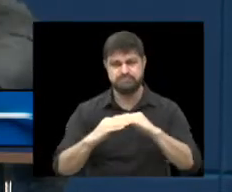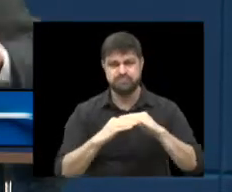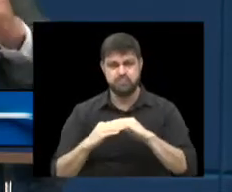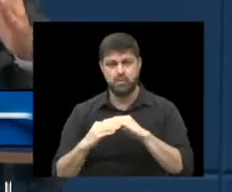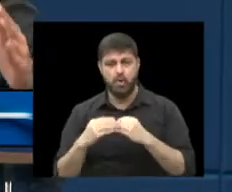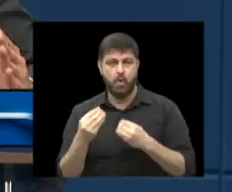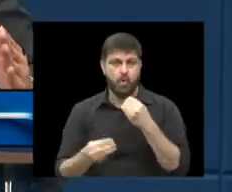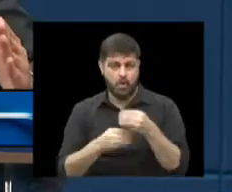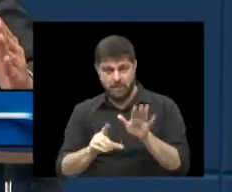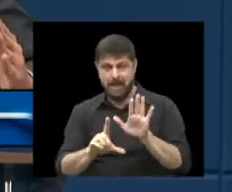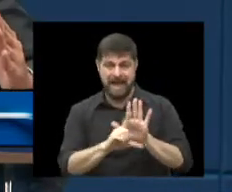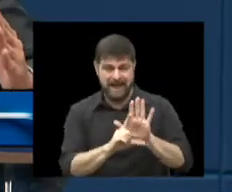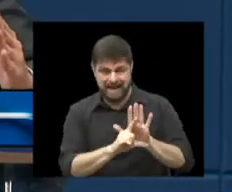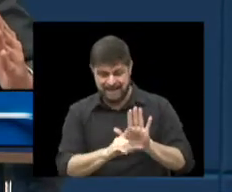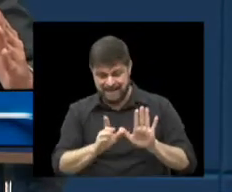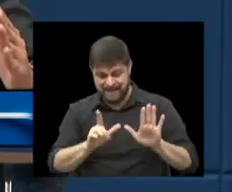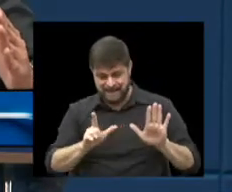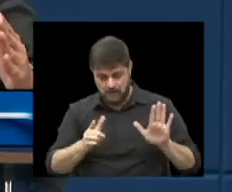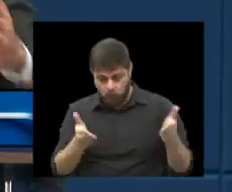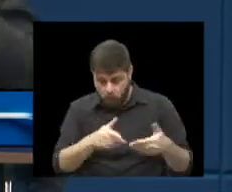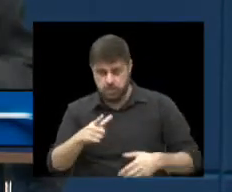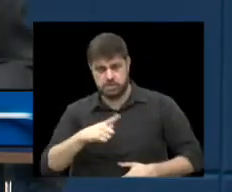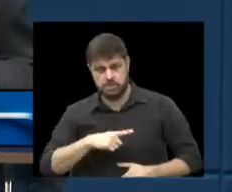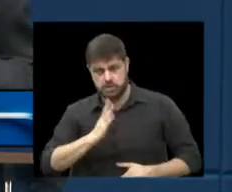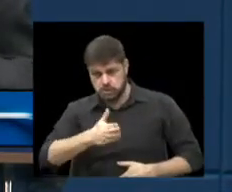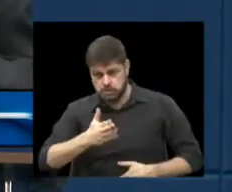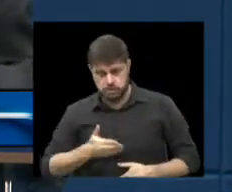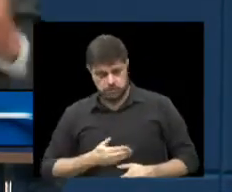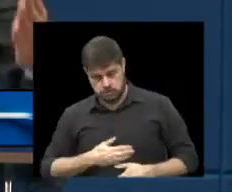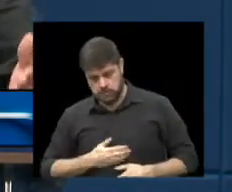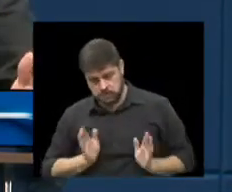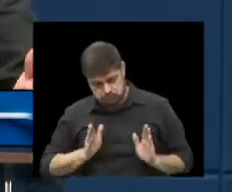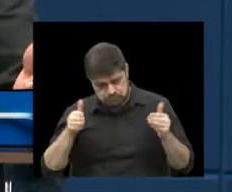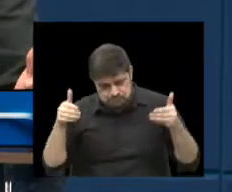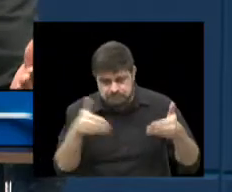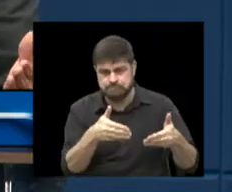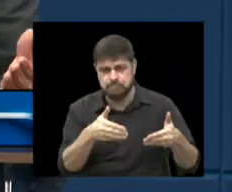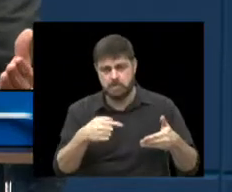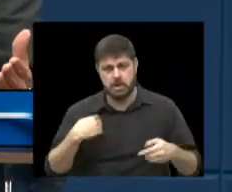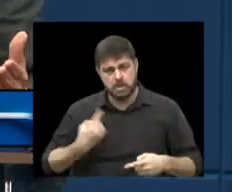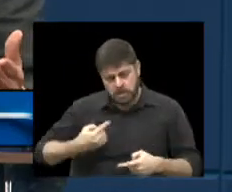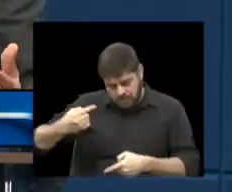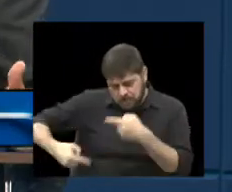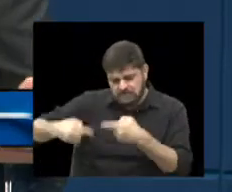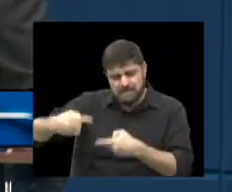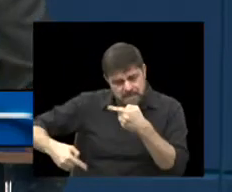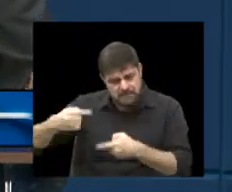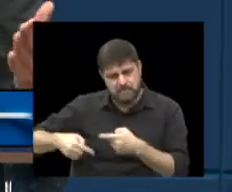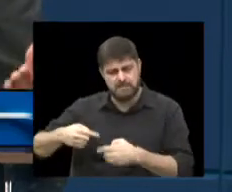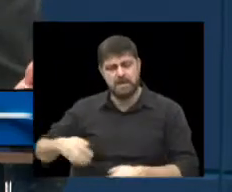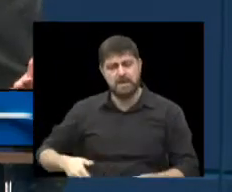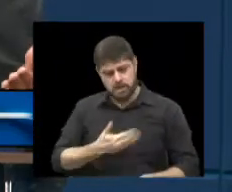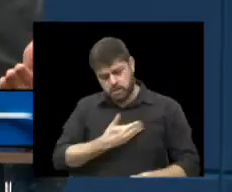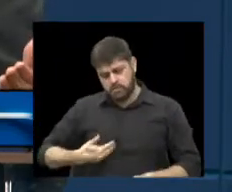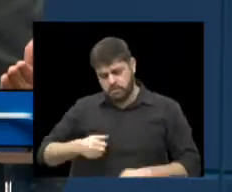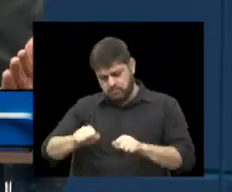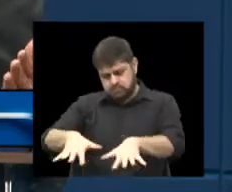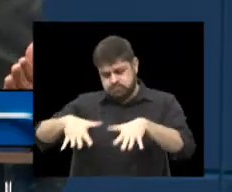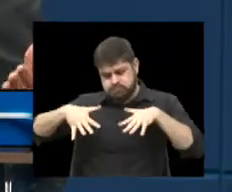cumprimento da atual legislação. Eu estou convencido disso, mas vamos abrir um debate público, vamos fazer a